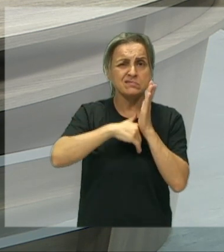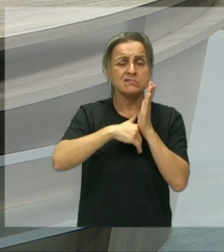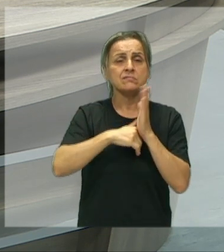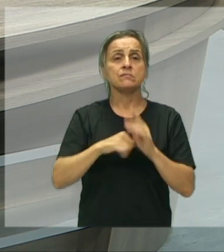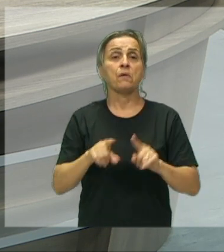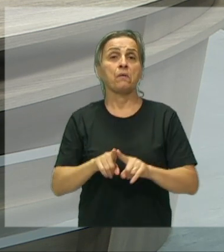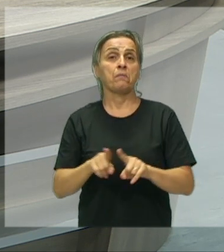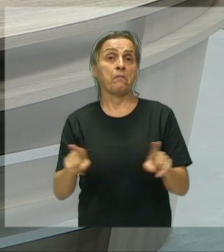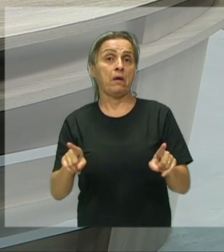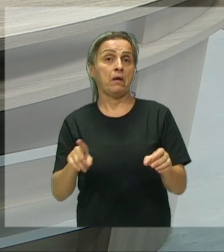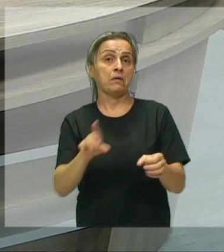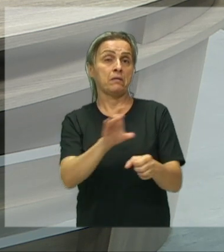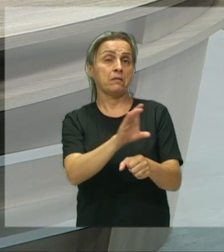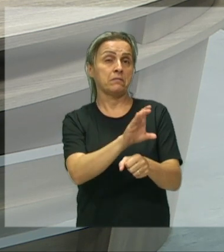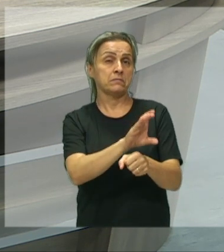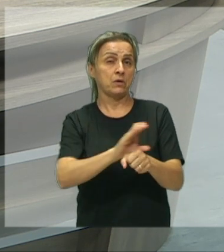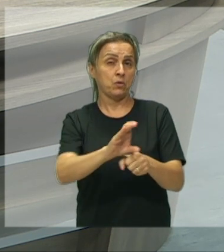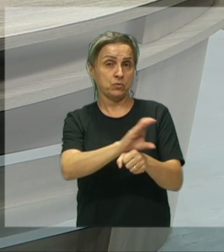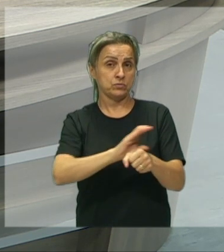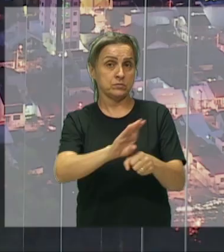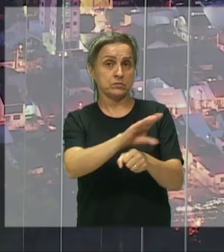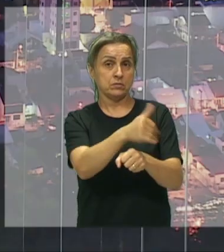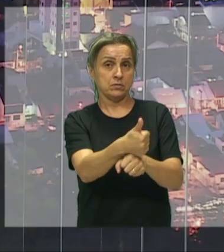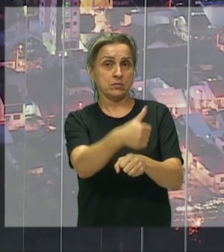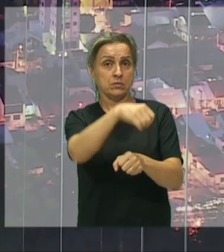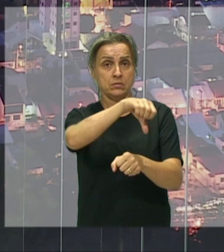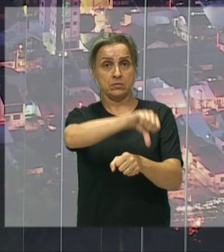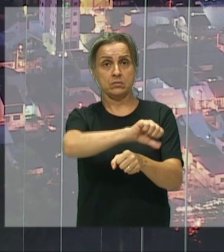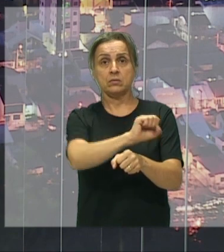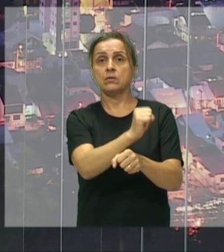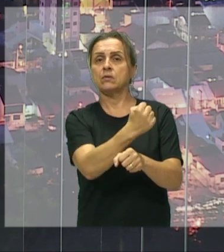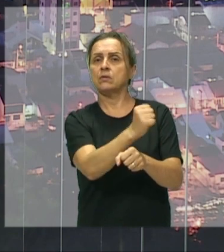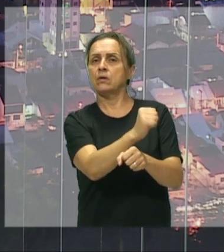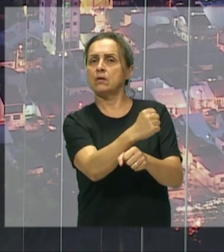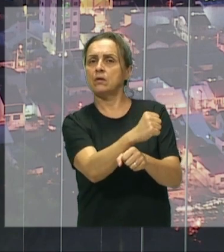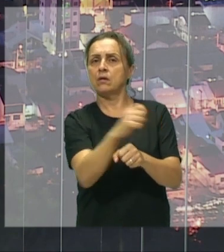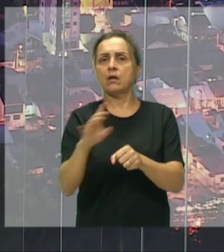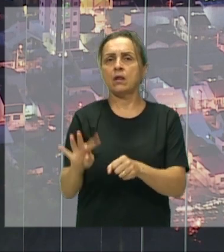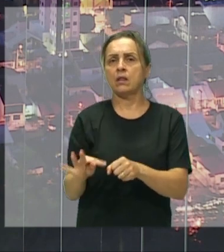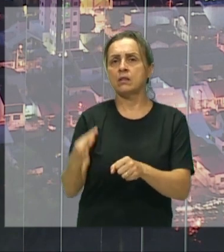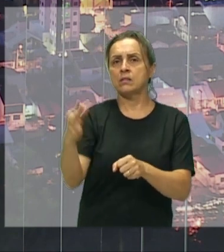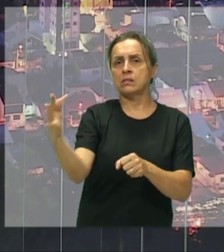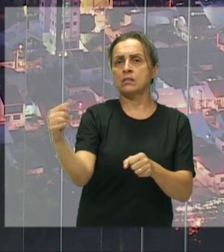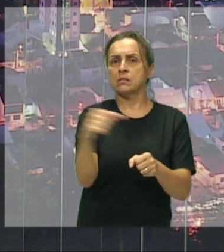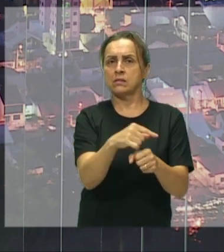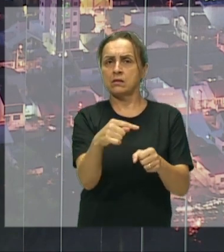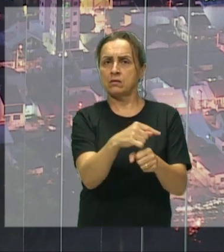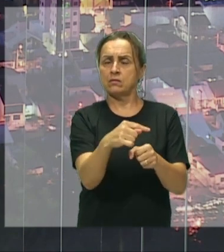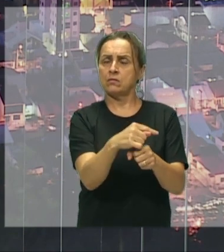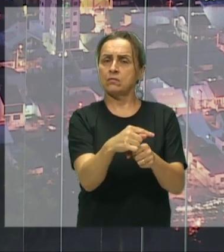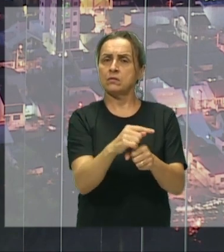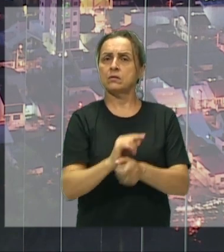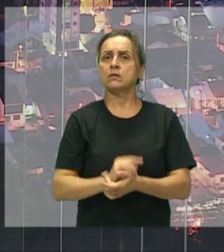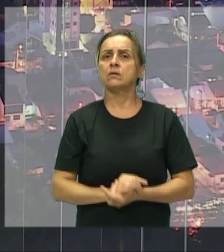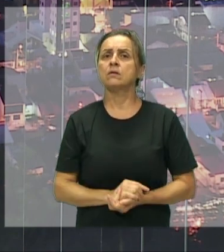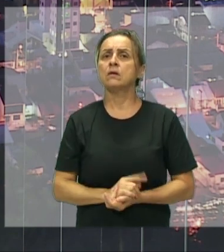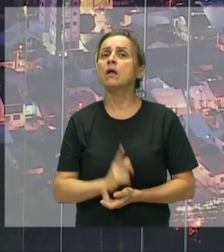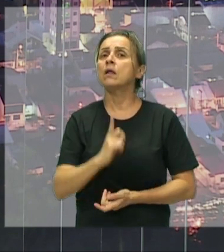a Constituição de 1988, pelo menos em teoria, ela buscou